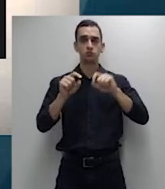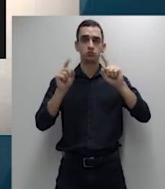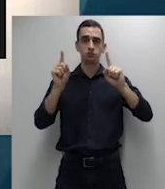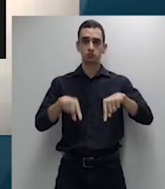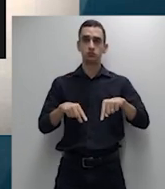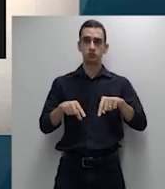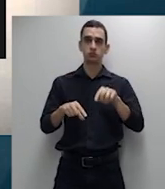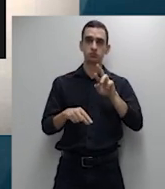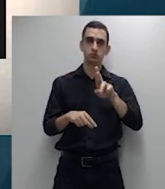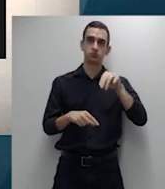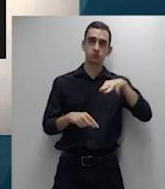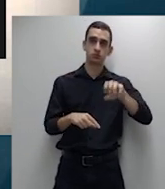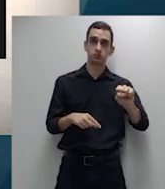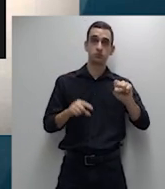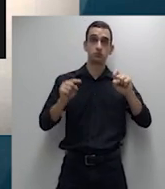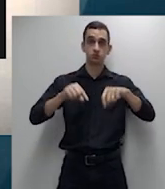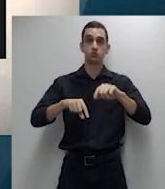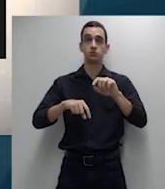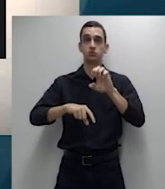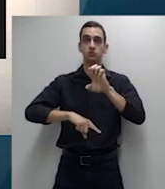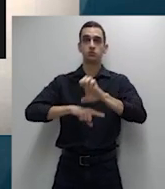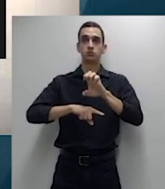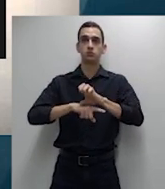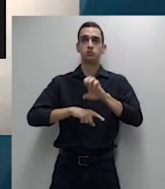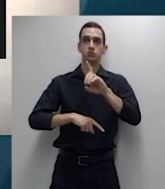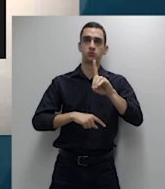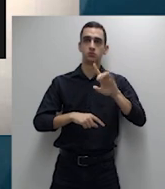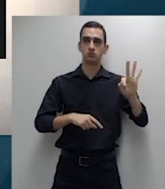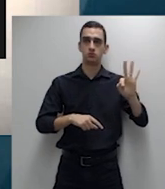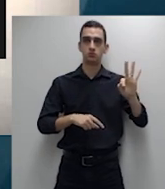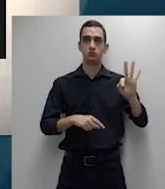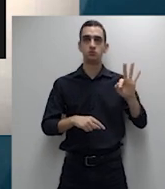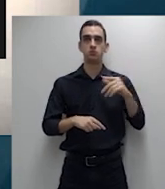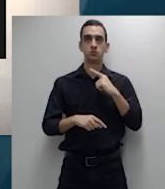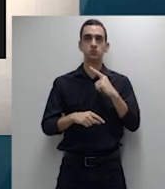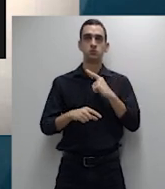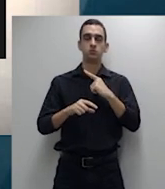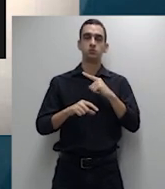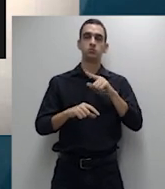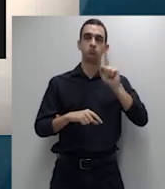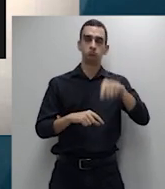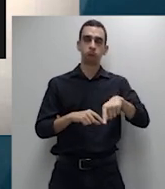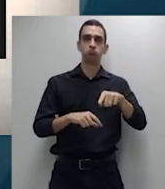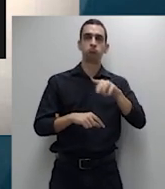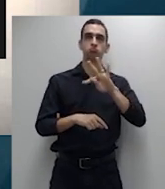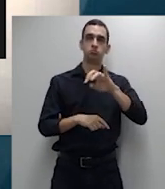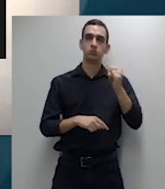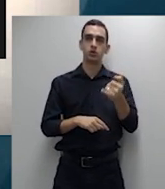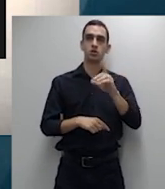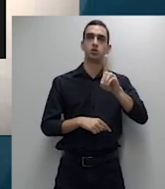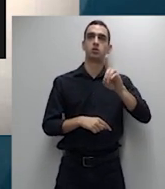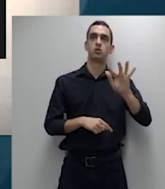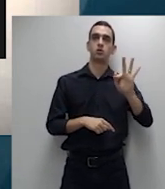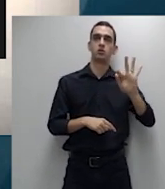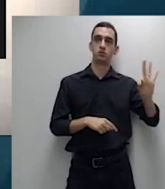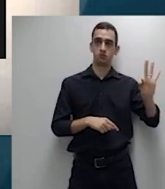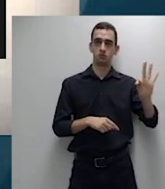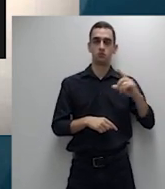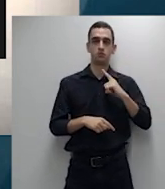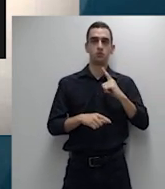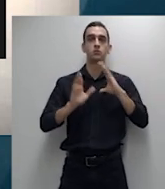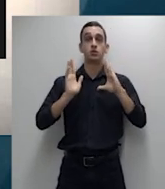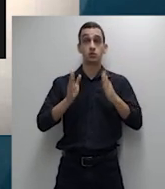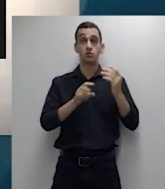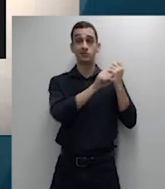uma decisão do Norte considera formada pelo pelo tjd-sp que condenou o recorrente após quase